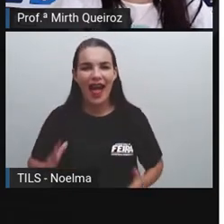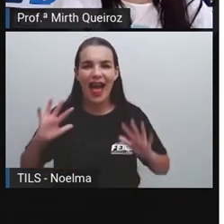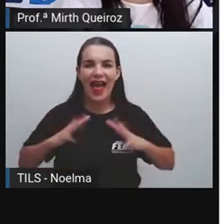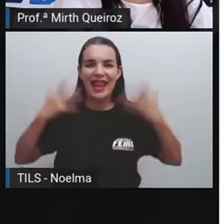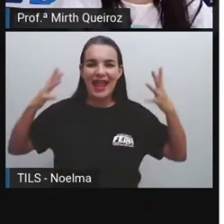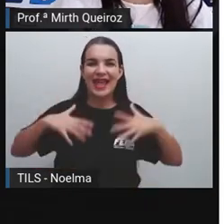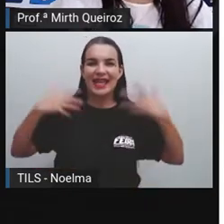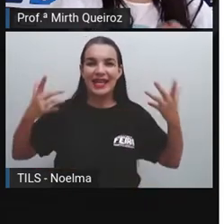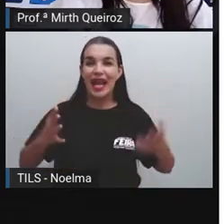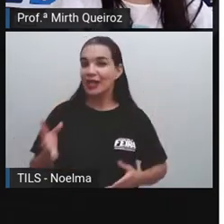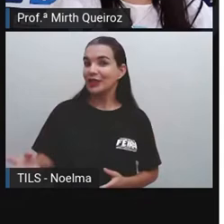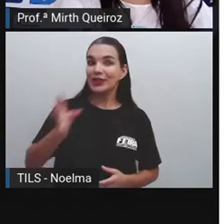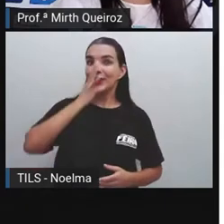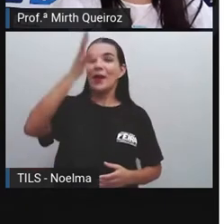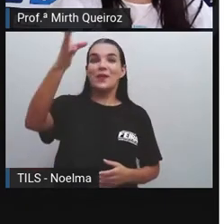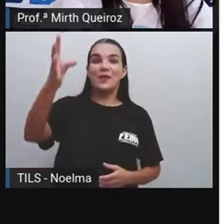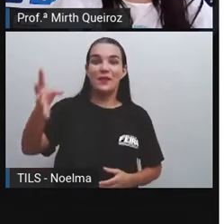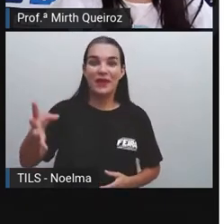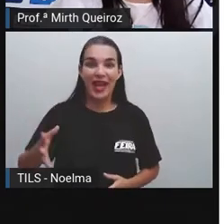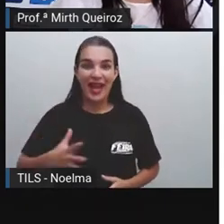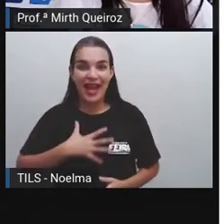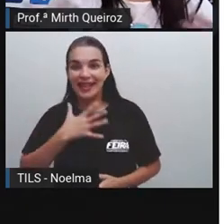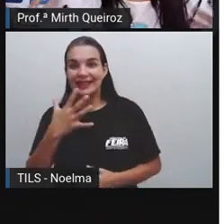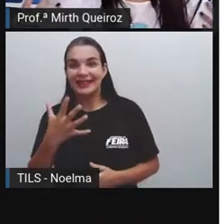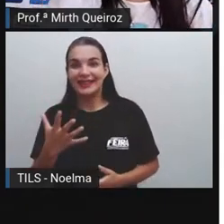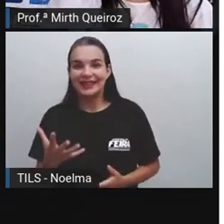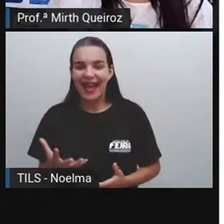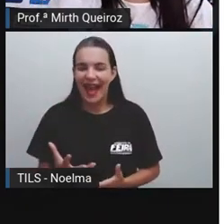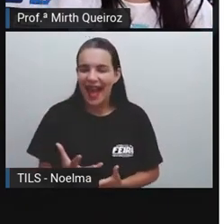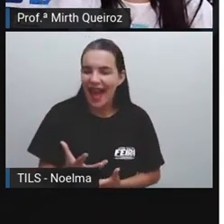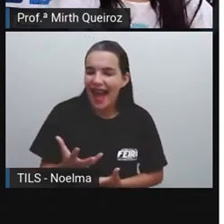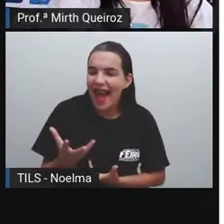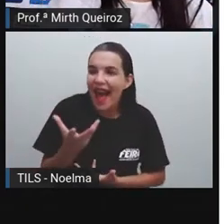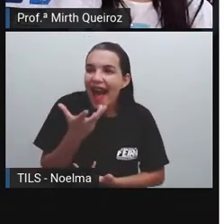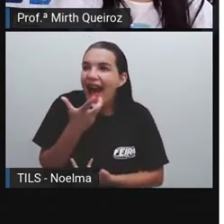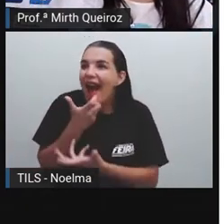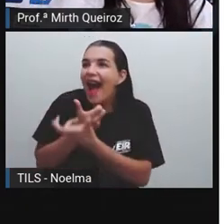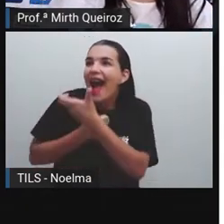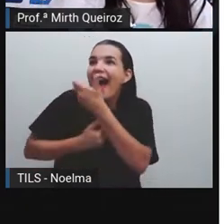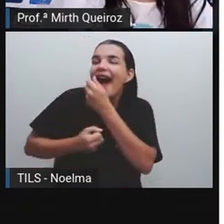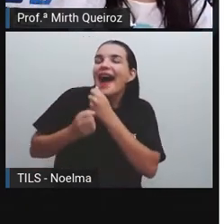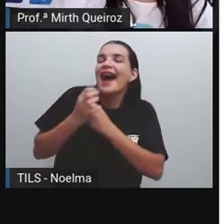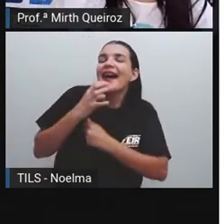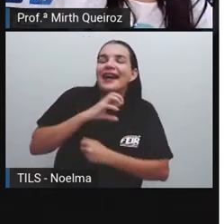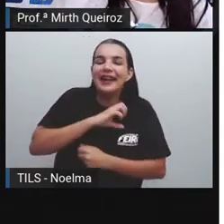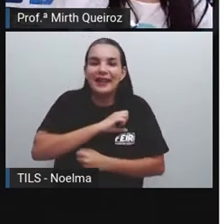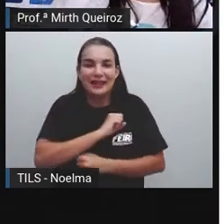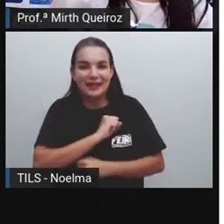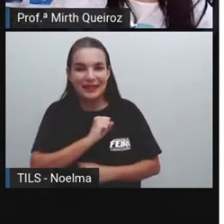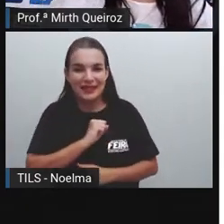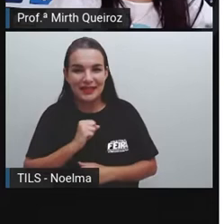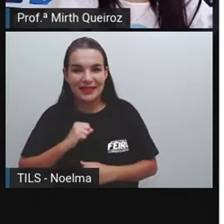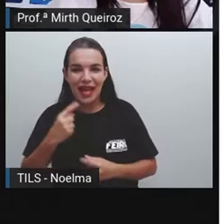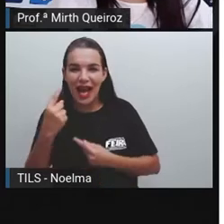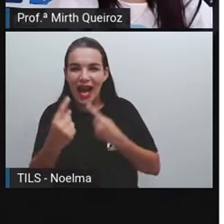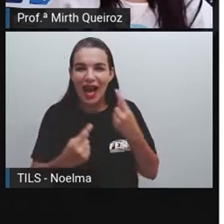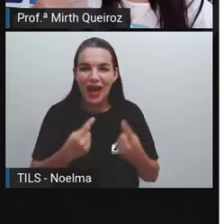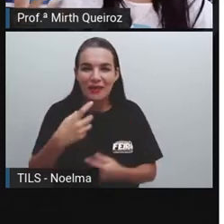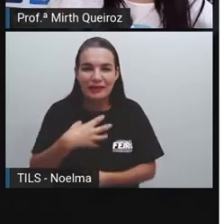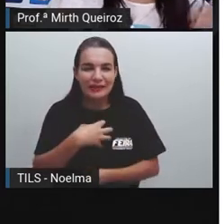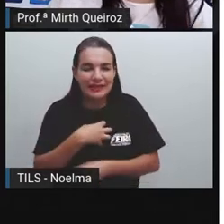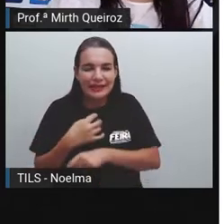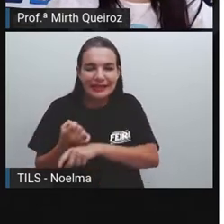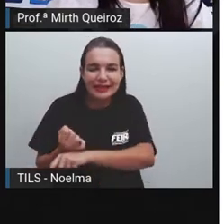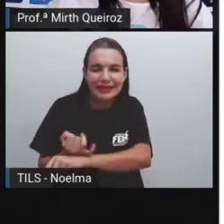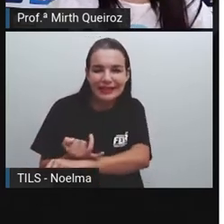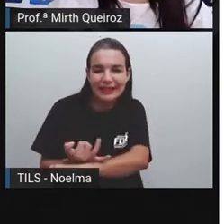sentimentos que o circo desperta nas pessoas, né? Quando a gente ouve isso, geralmente nas cidades menores tem os carros de som, né,